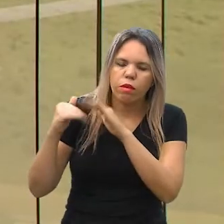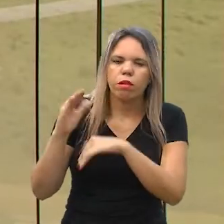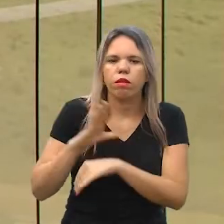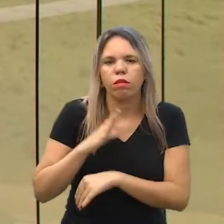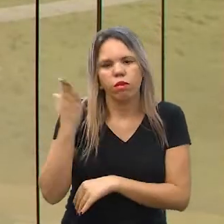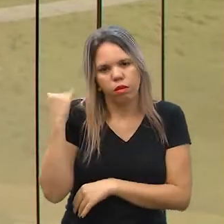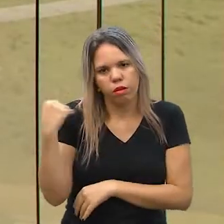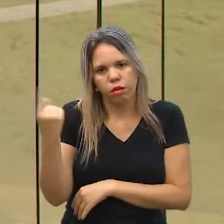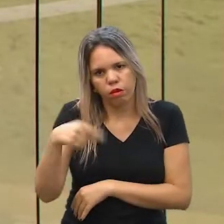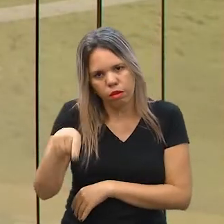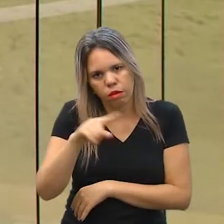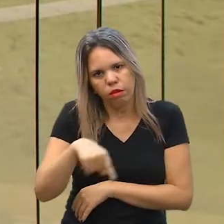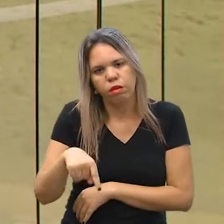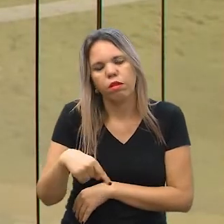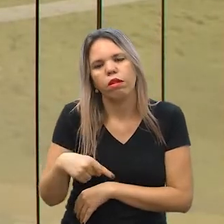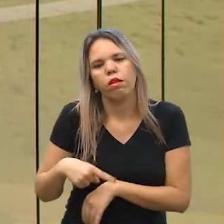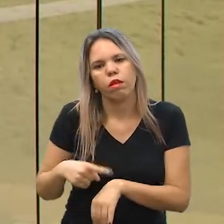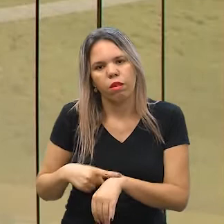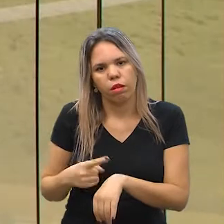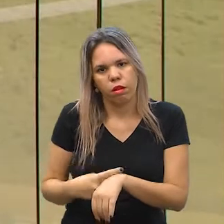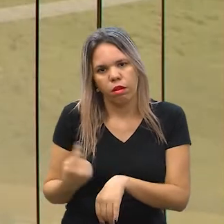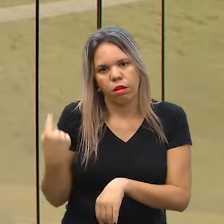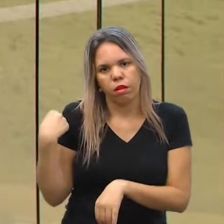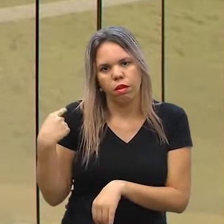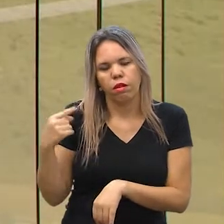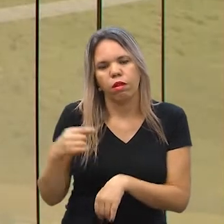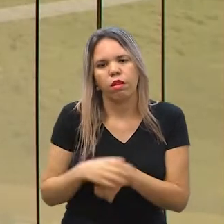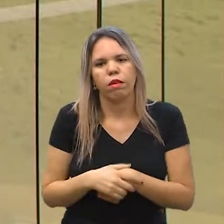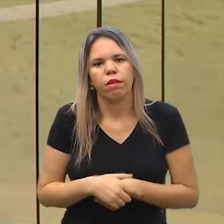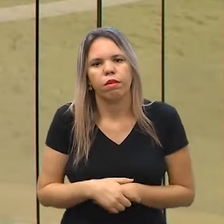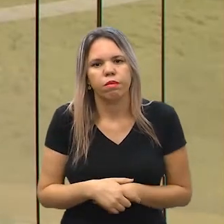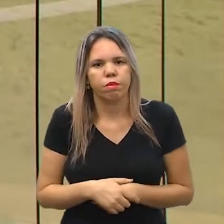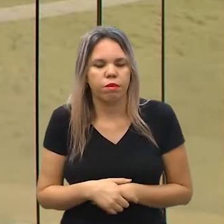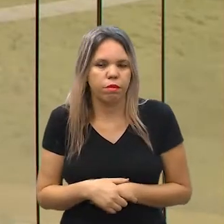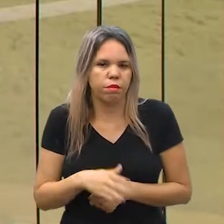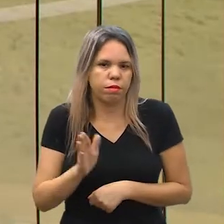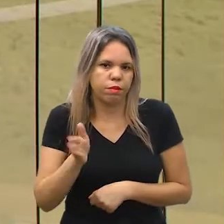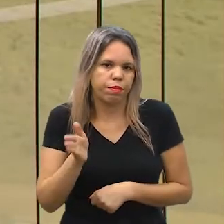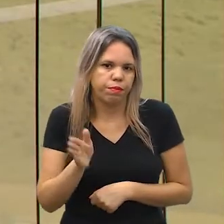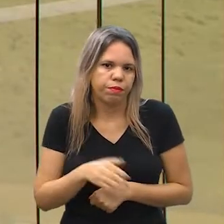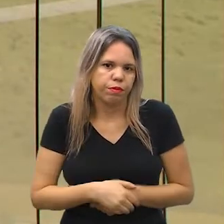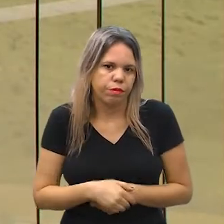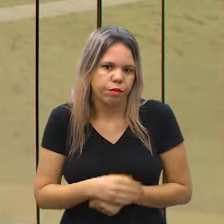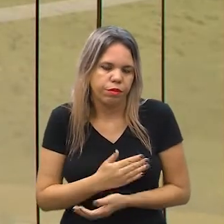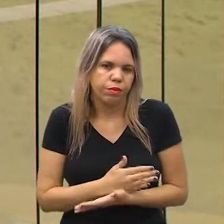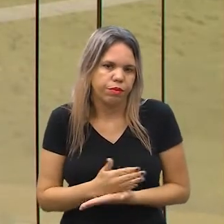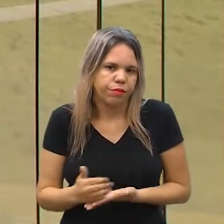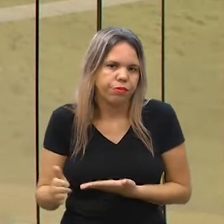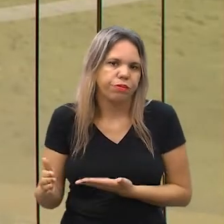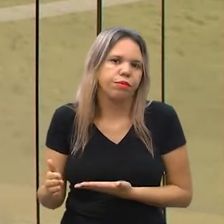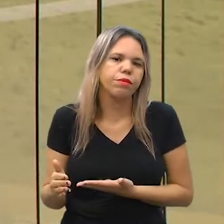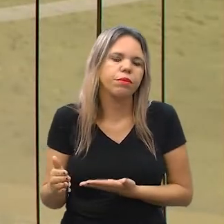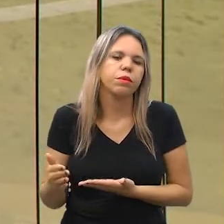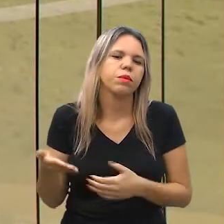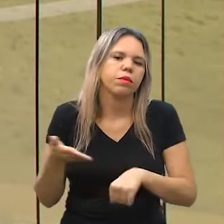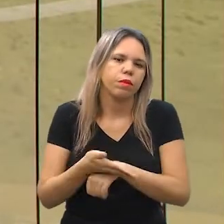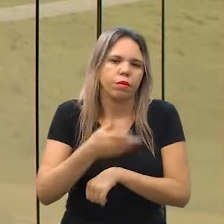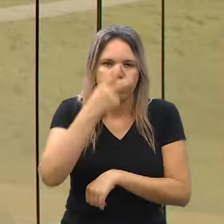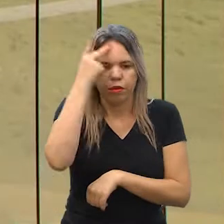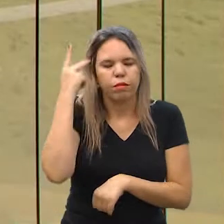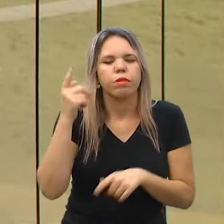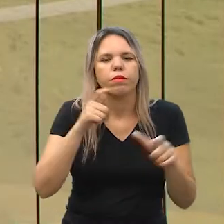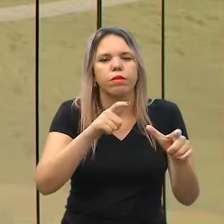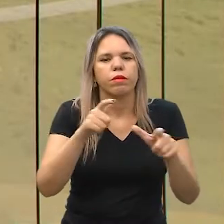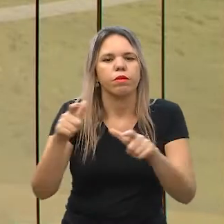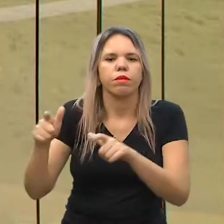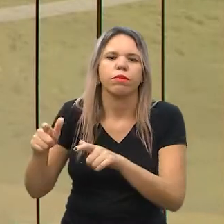na cidade, nós sabemos disso, e naquele momento ela já estava começando a receber gente de